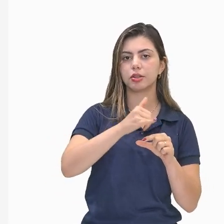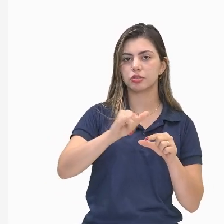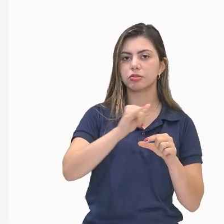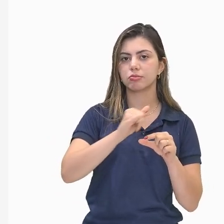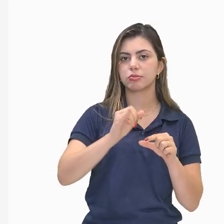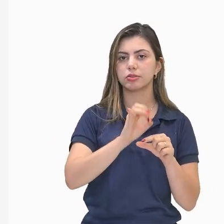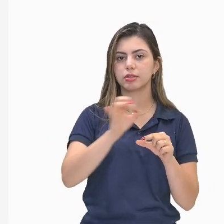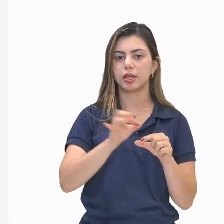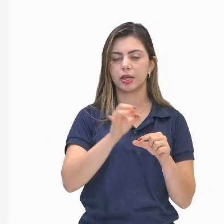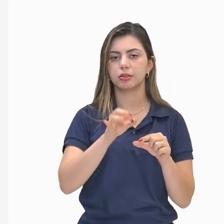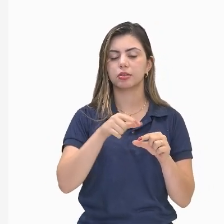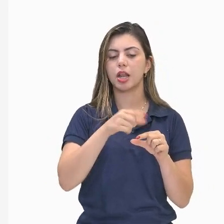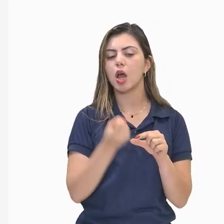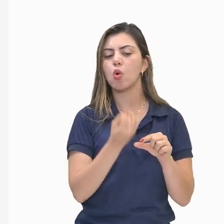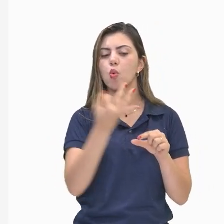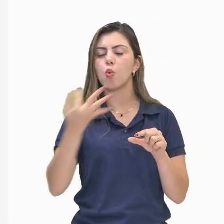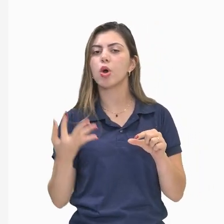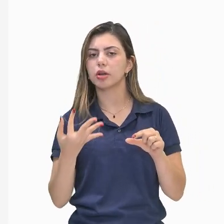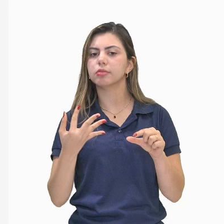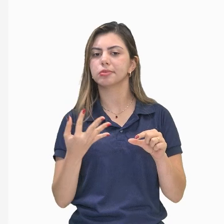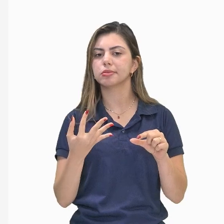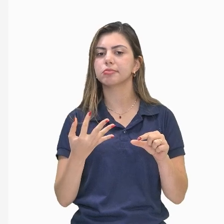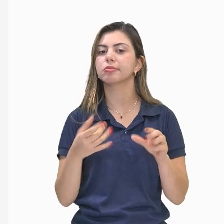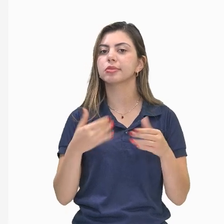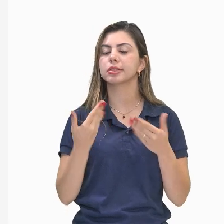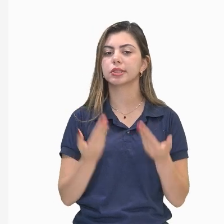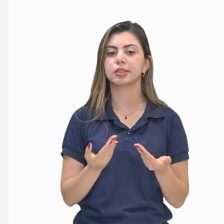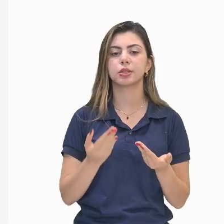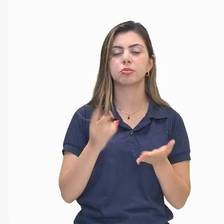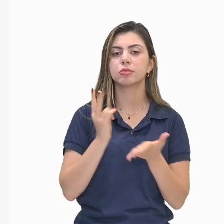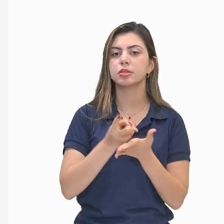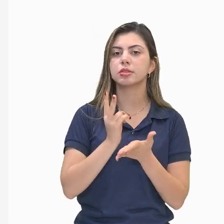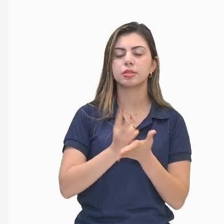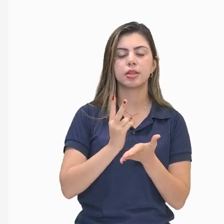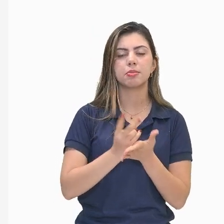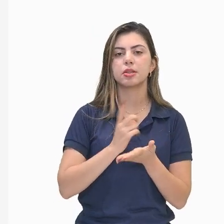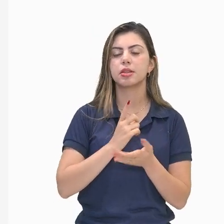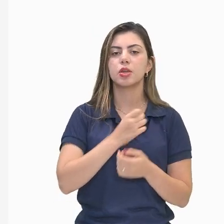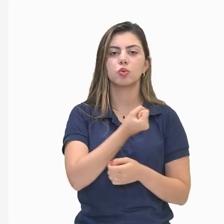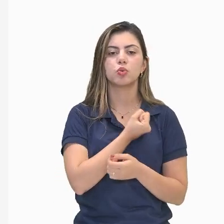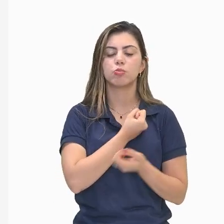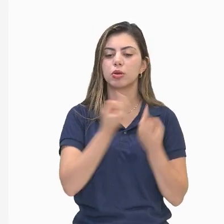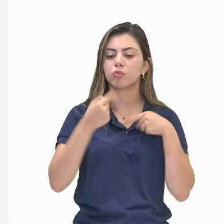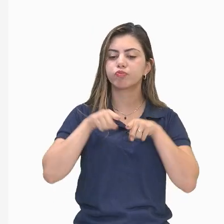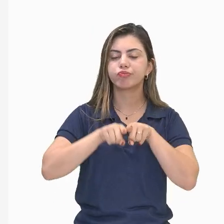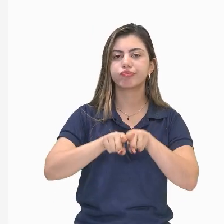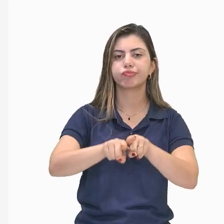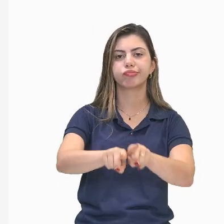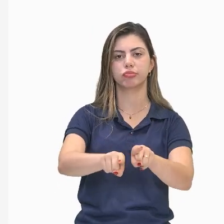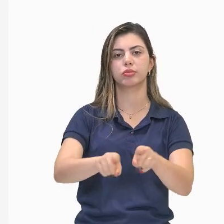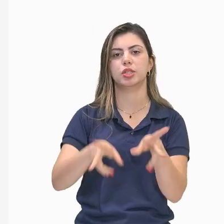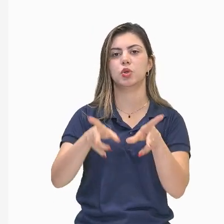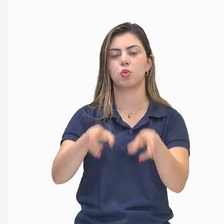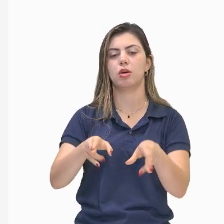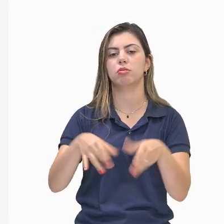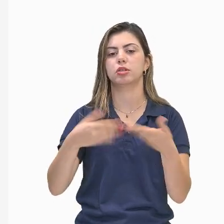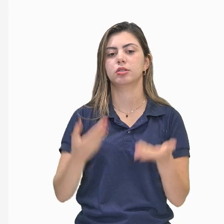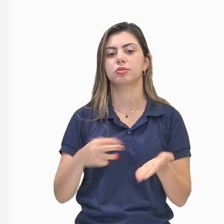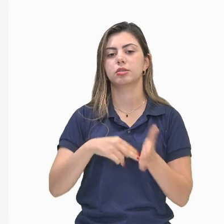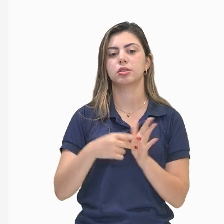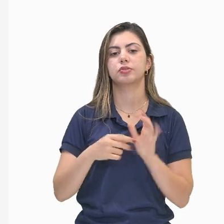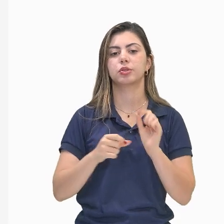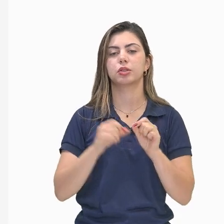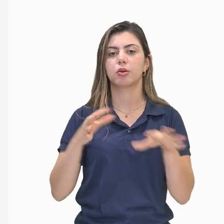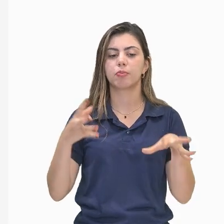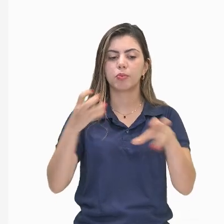carga elétrica acumulada numa associação em série, ela é sempre constante. Ou seja, a carga total é sempre igual